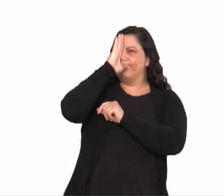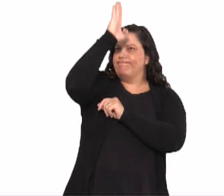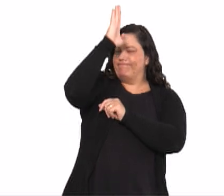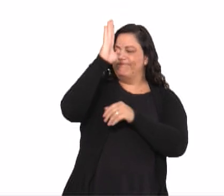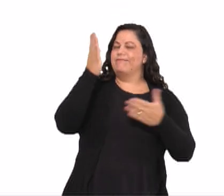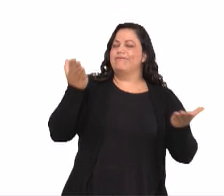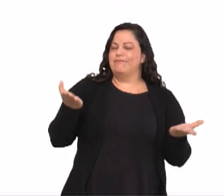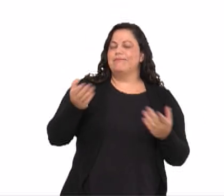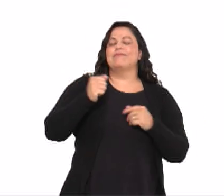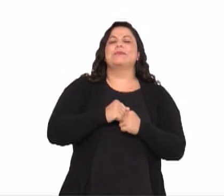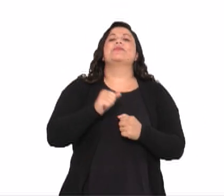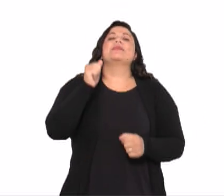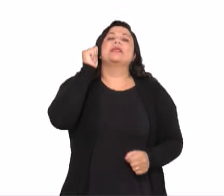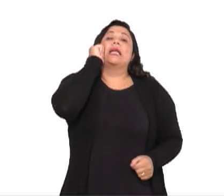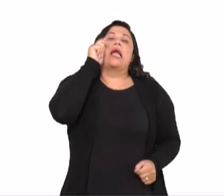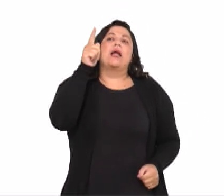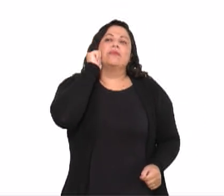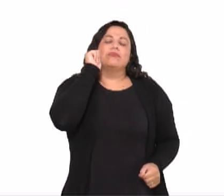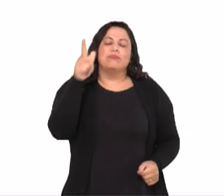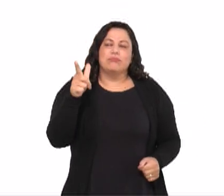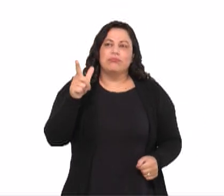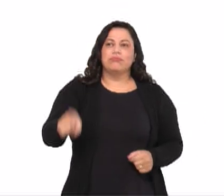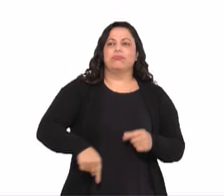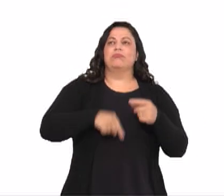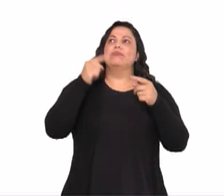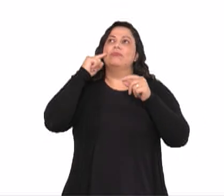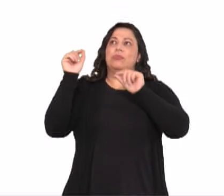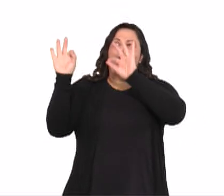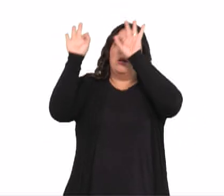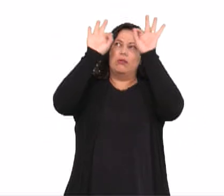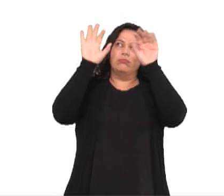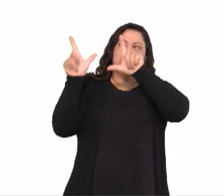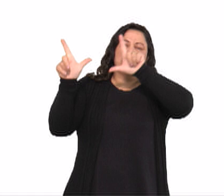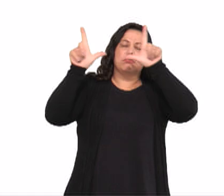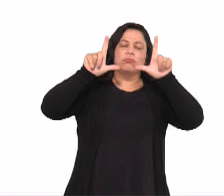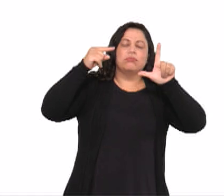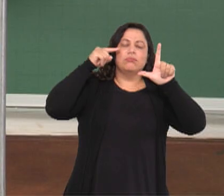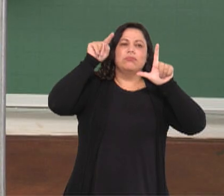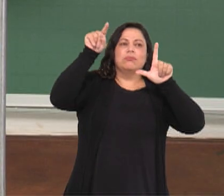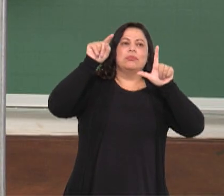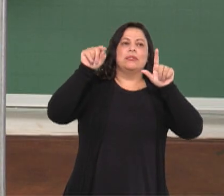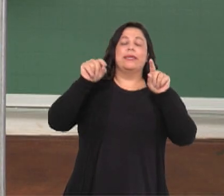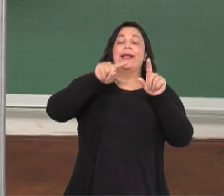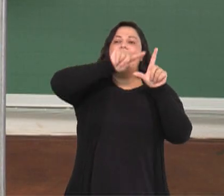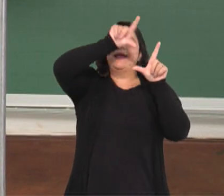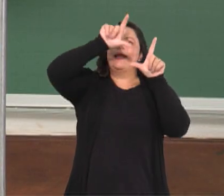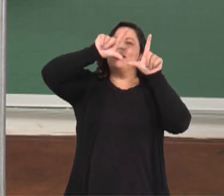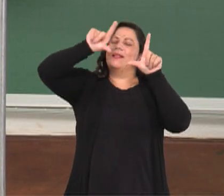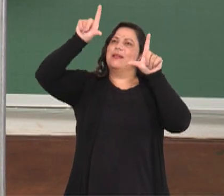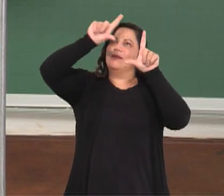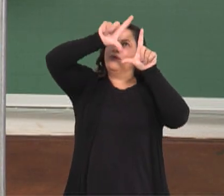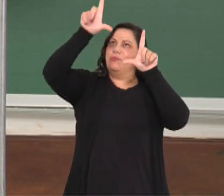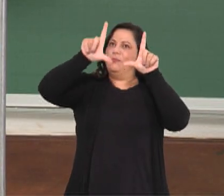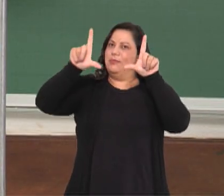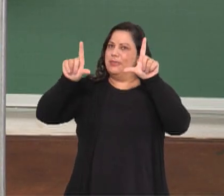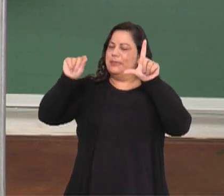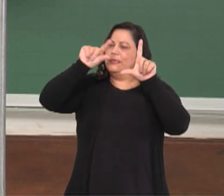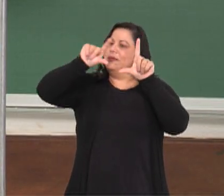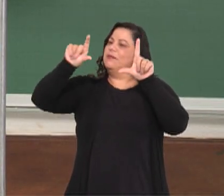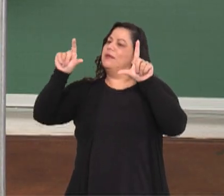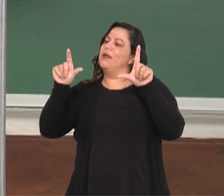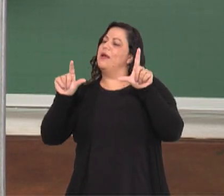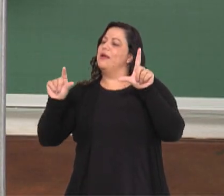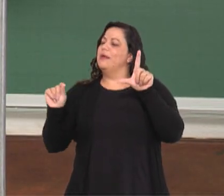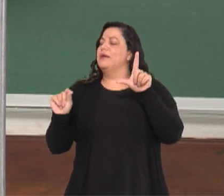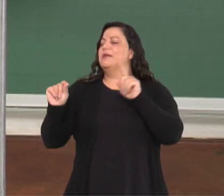em azul, e aí temos o destaque do Paraná, um recorte aqui, né, do nosso estado. E aí nós conseguimos